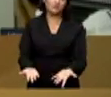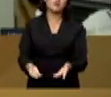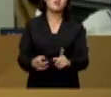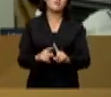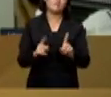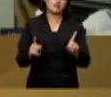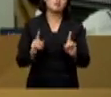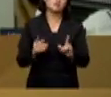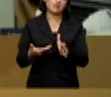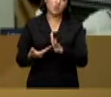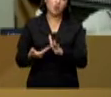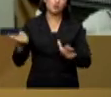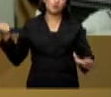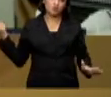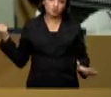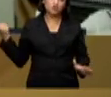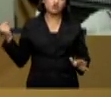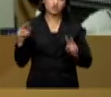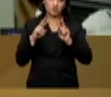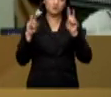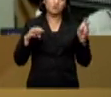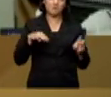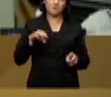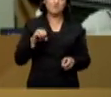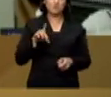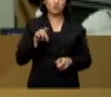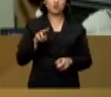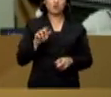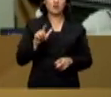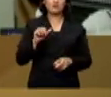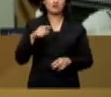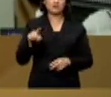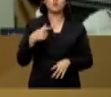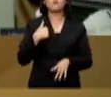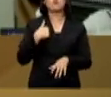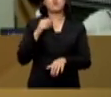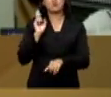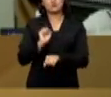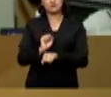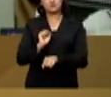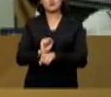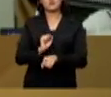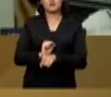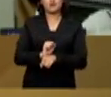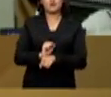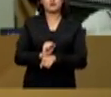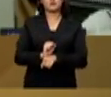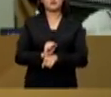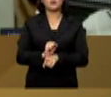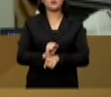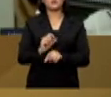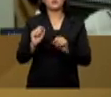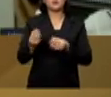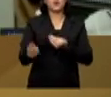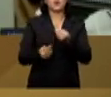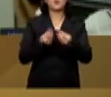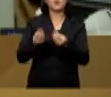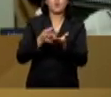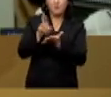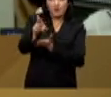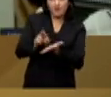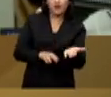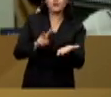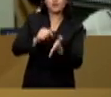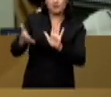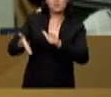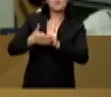eu retiro a parte de modulação e aguardo, eventualmente, se o relator irá propor